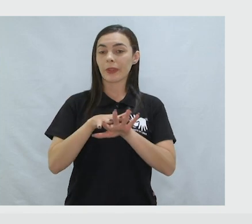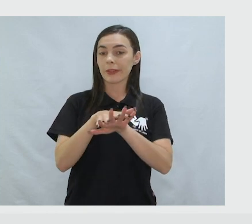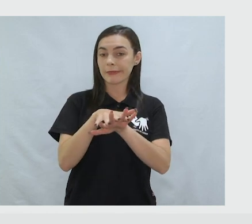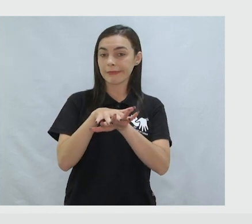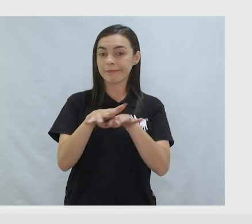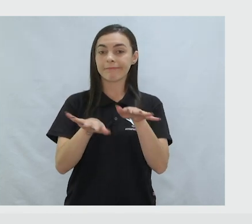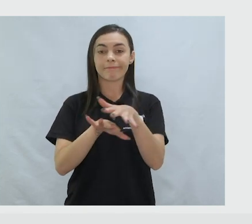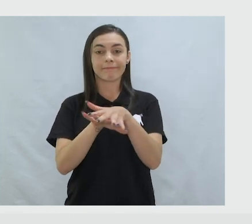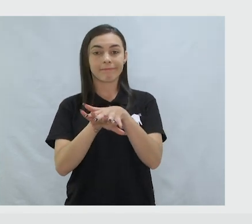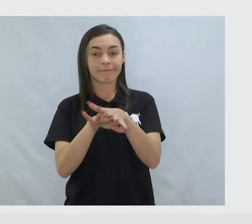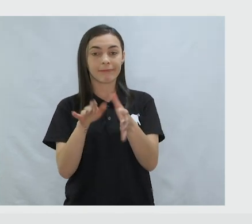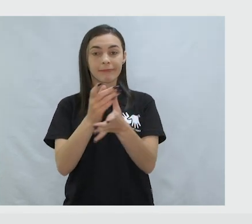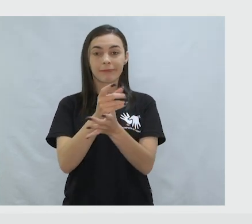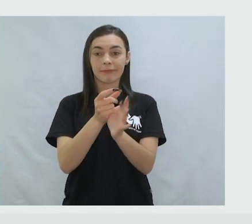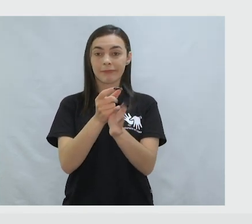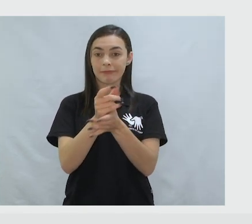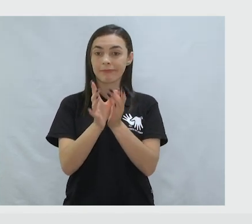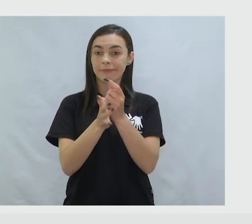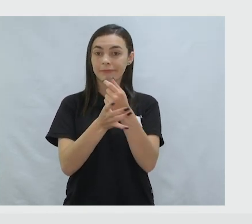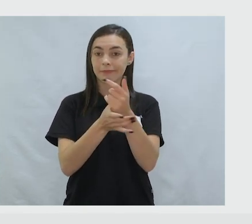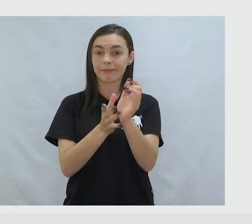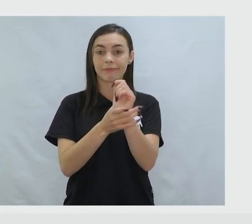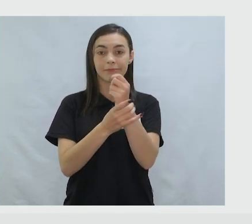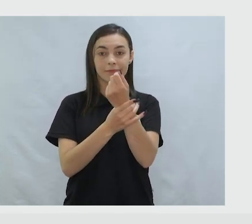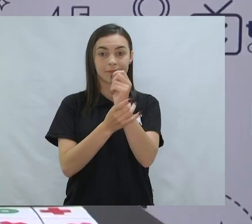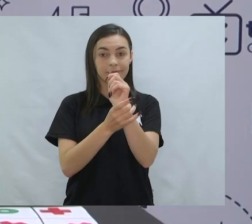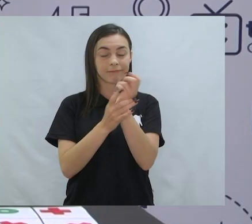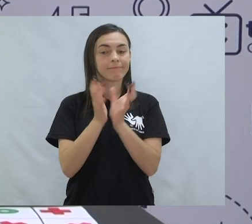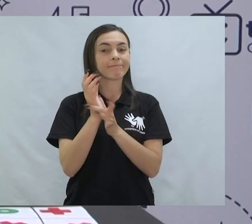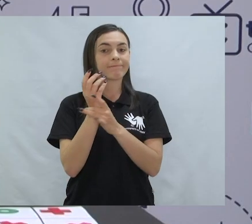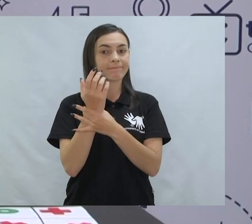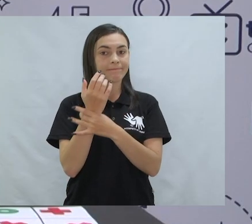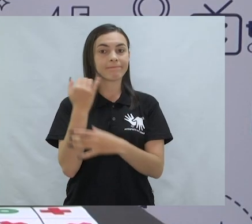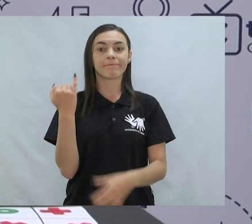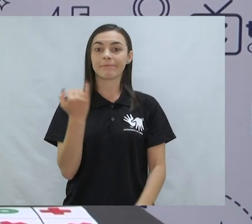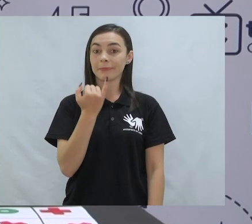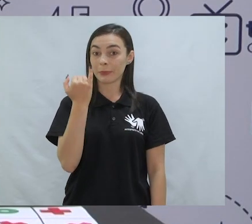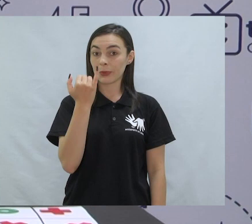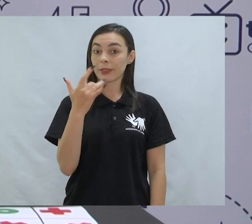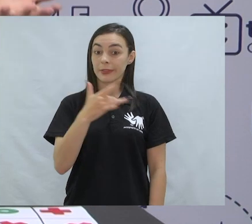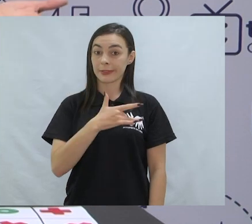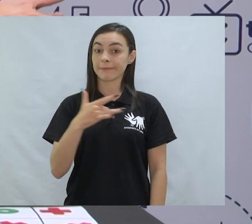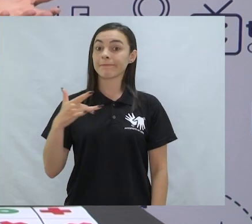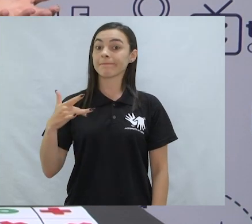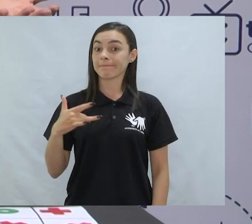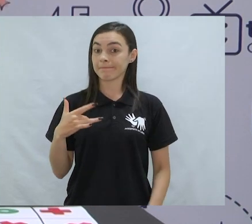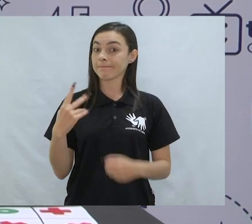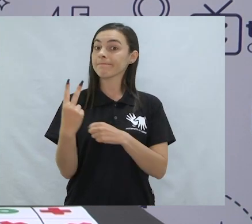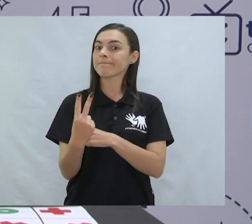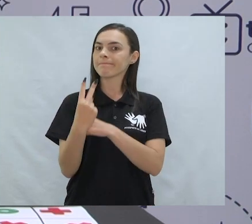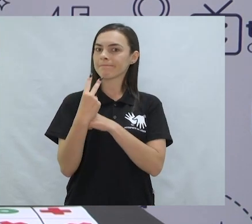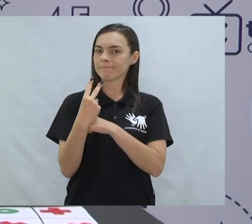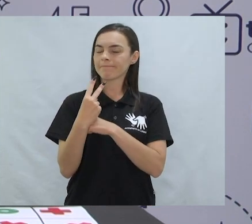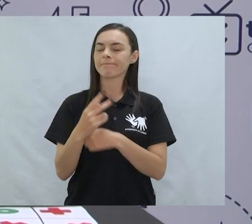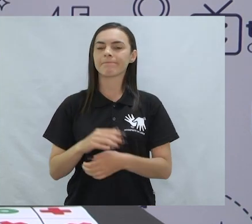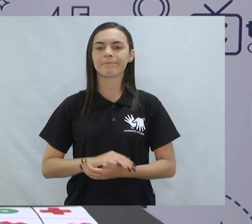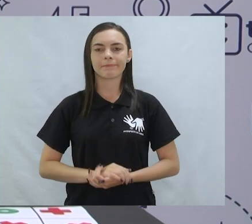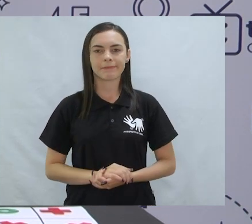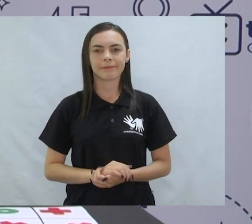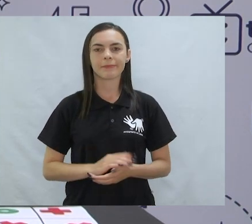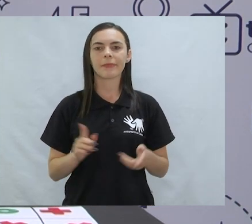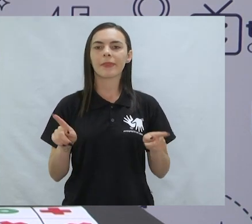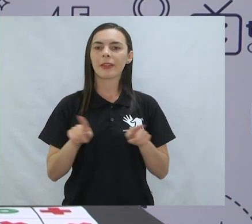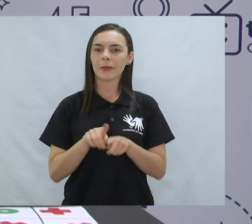os dedos, polegares, os punhos, super importante. Isso é saúde, isso é proteção para